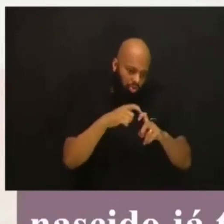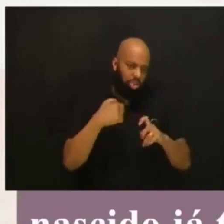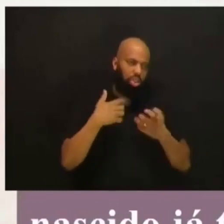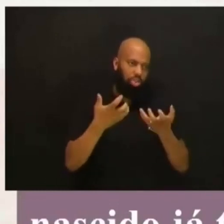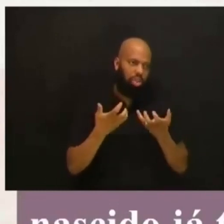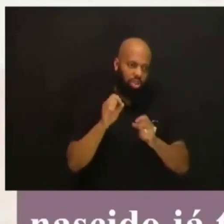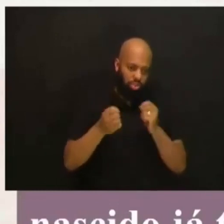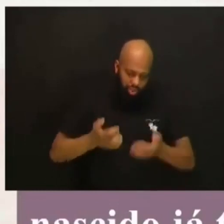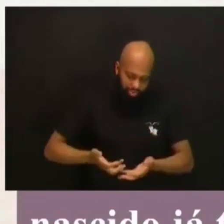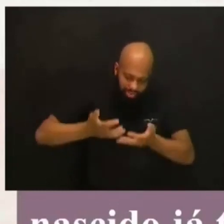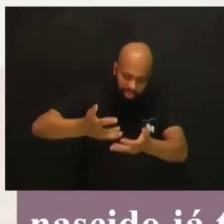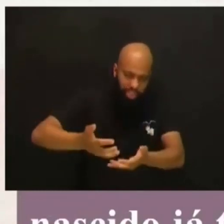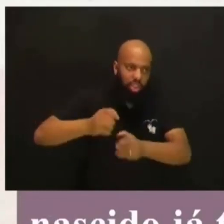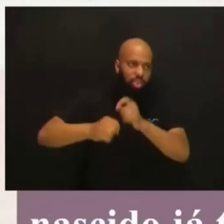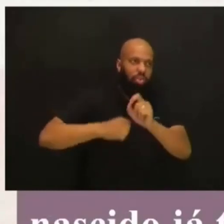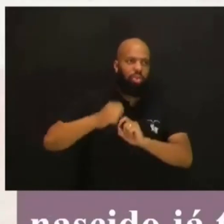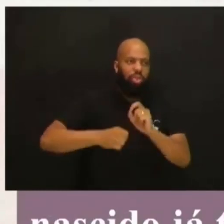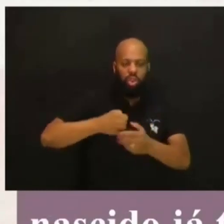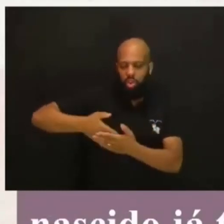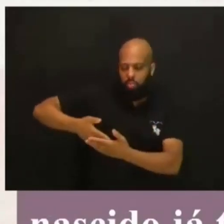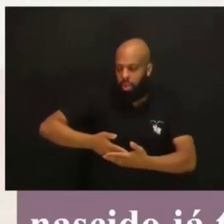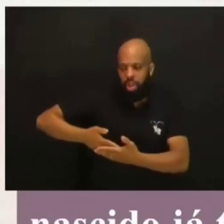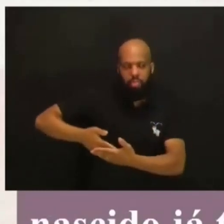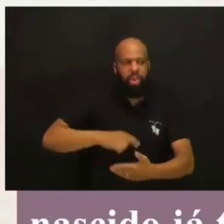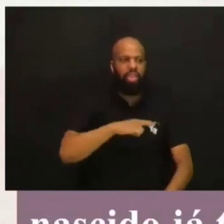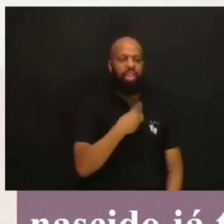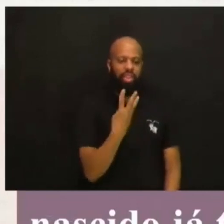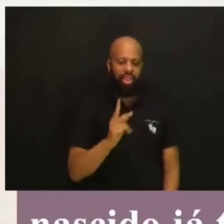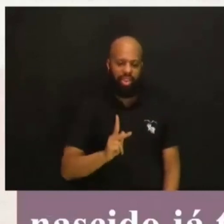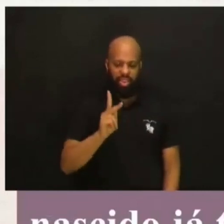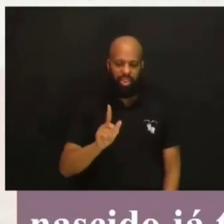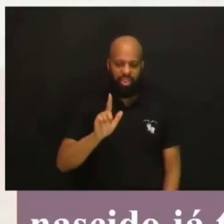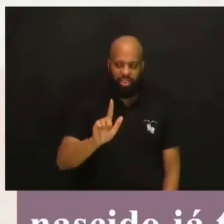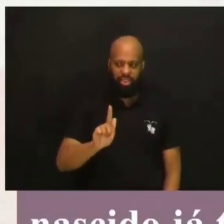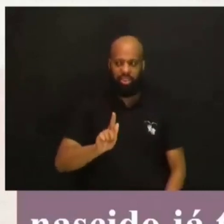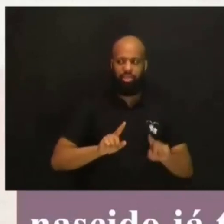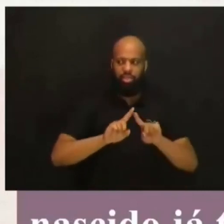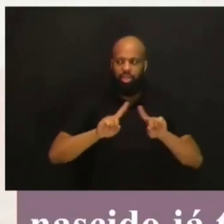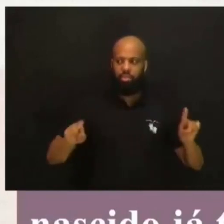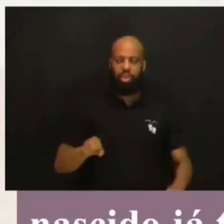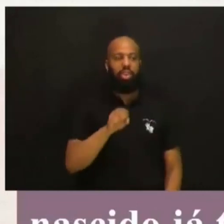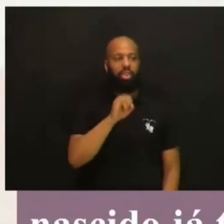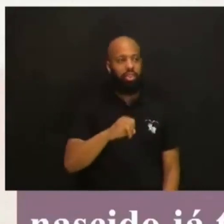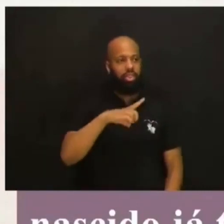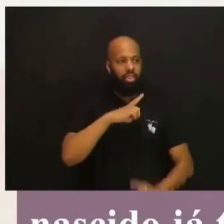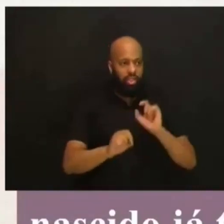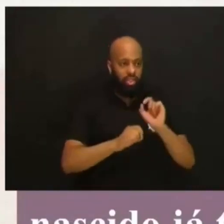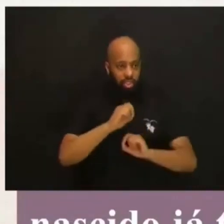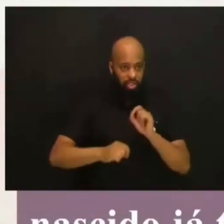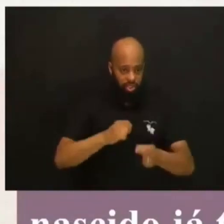entregar no colo da mãe um bebê cor-de-rosinha de 3,5 kg. Mas se porventura houver um parto prematuro,